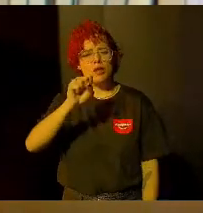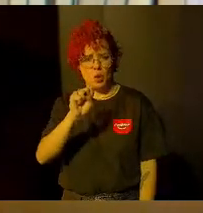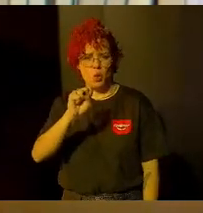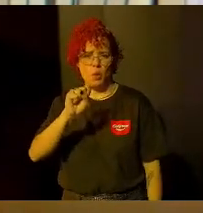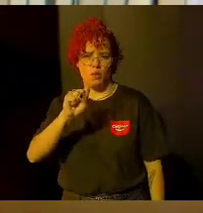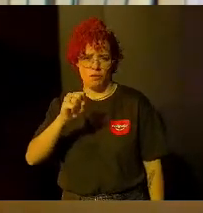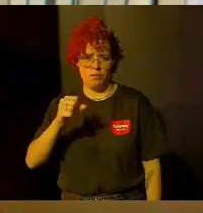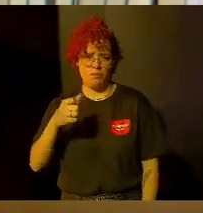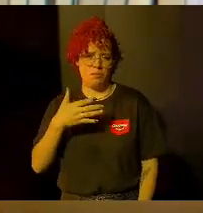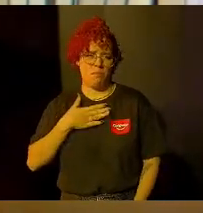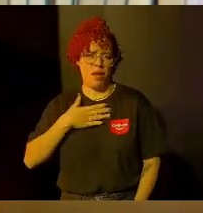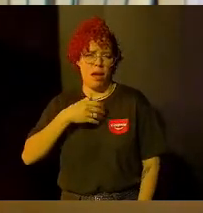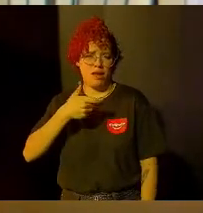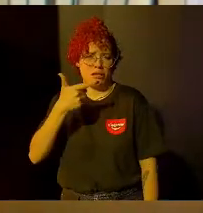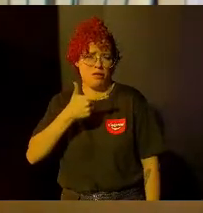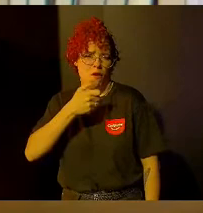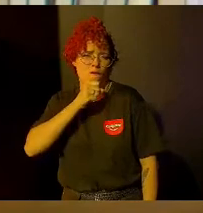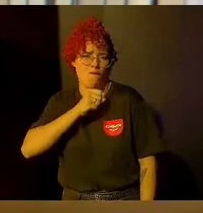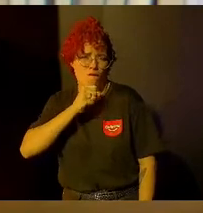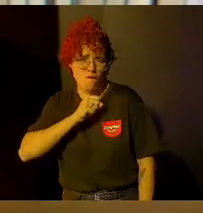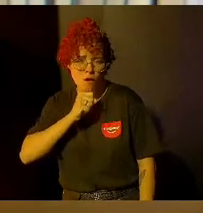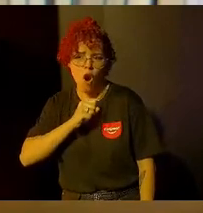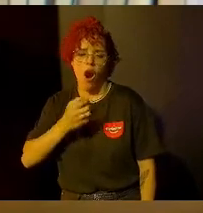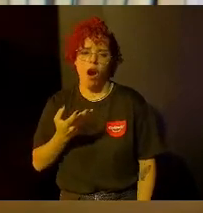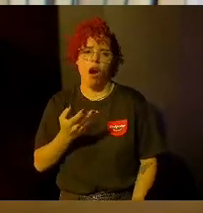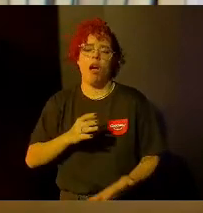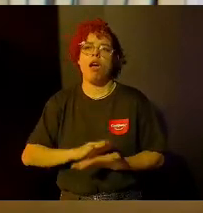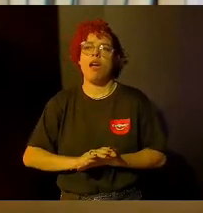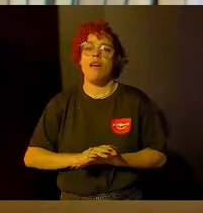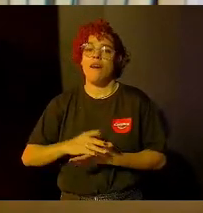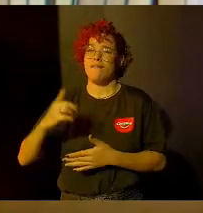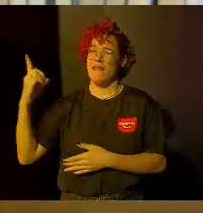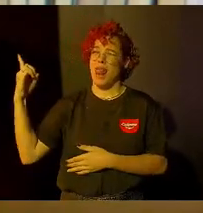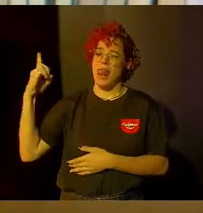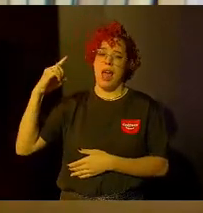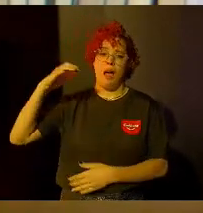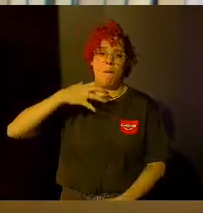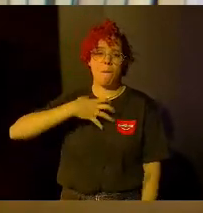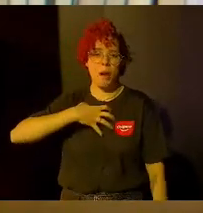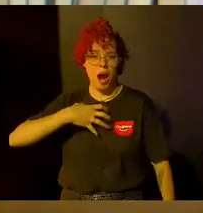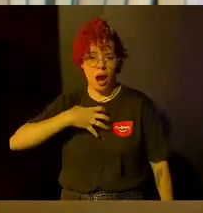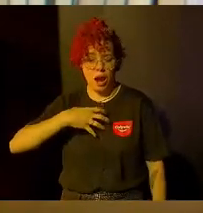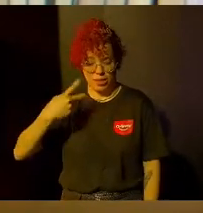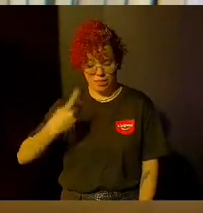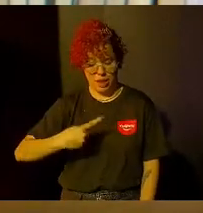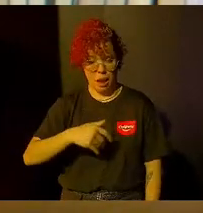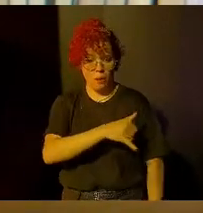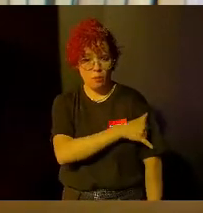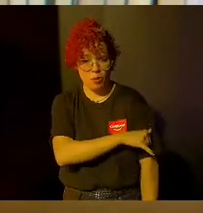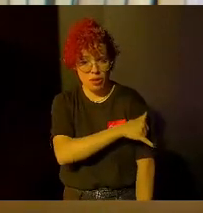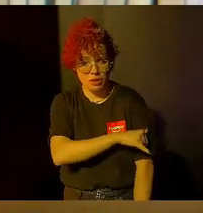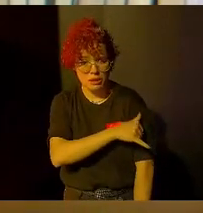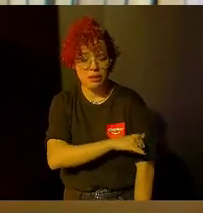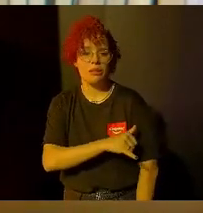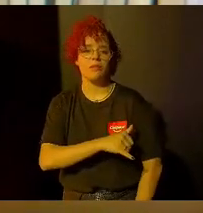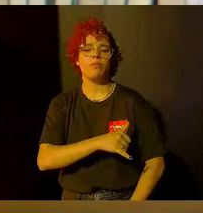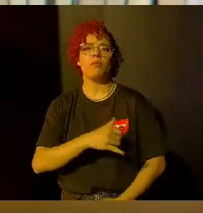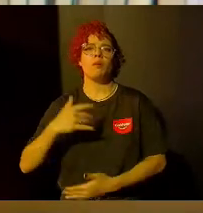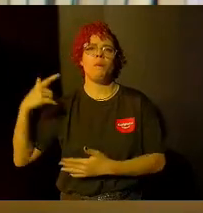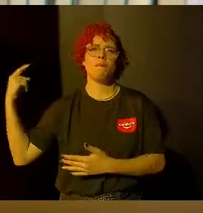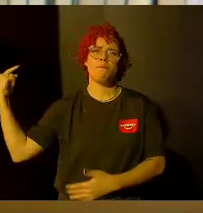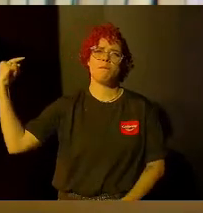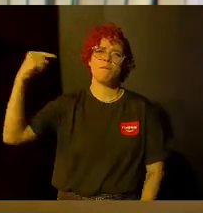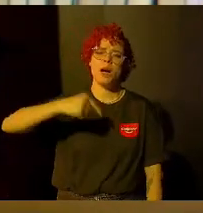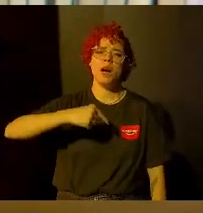Ambrosina que vem da Bahia para o Rio de Janeiro como muitas como são